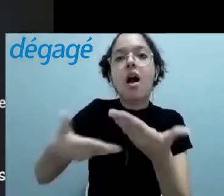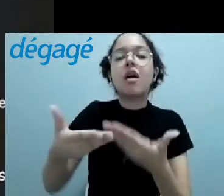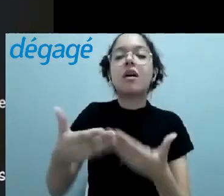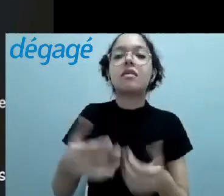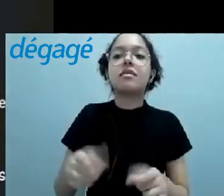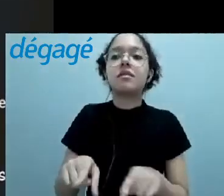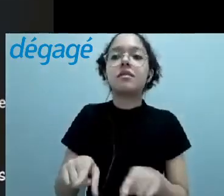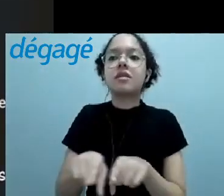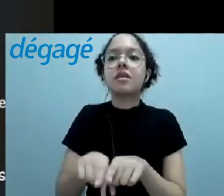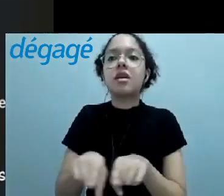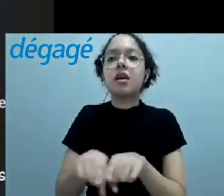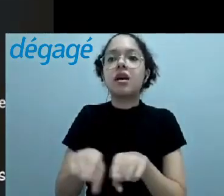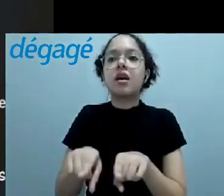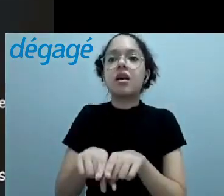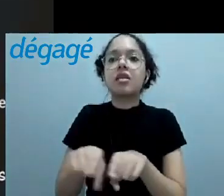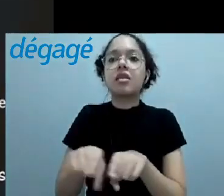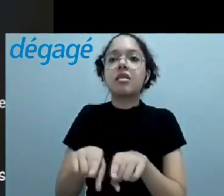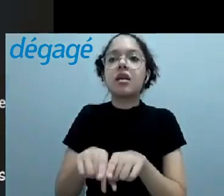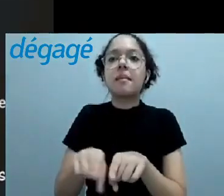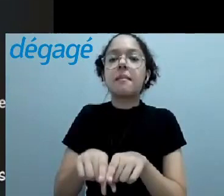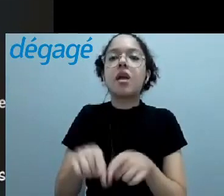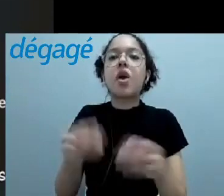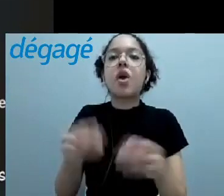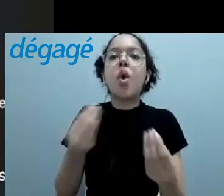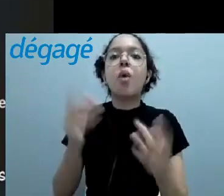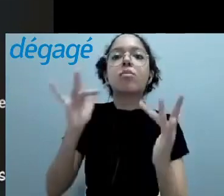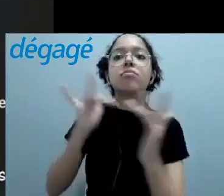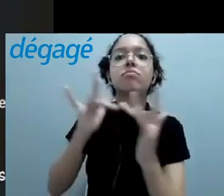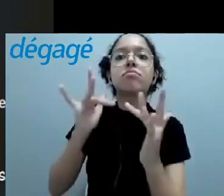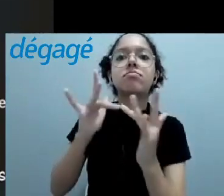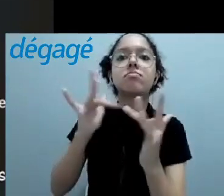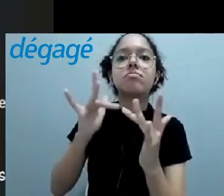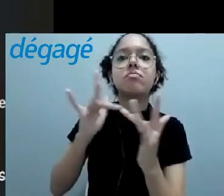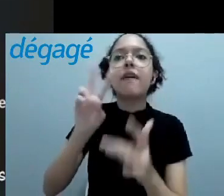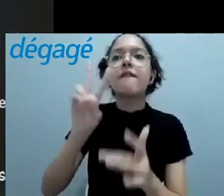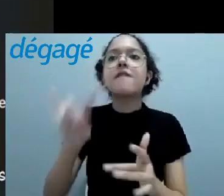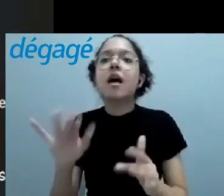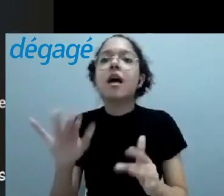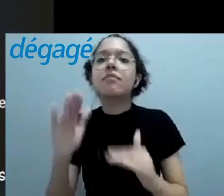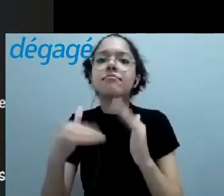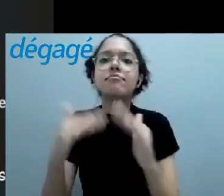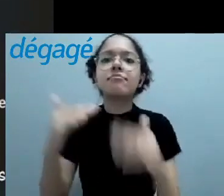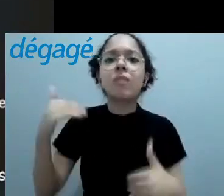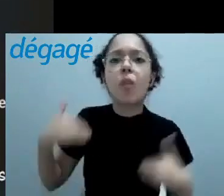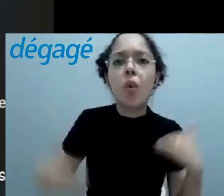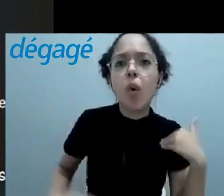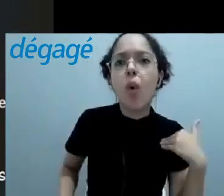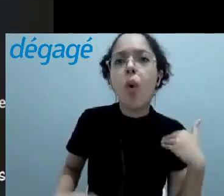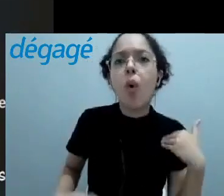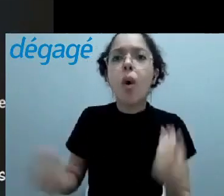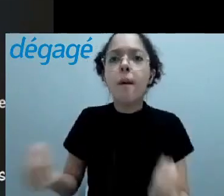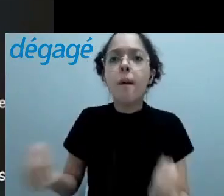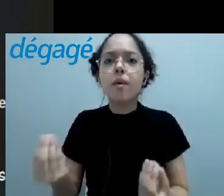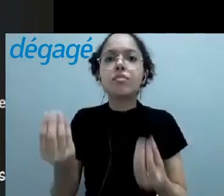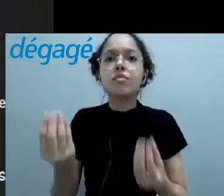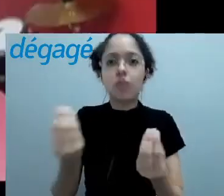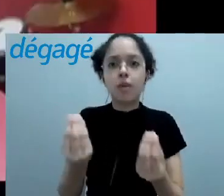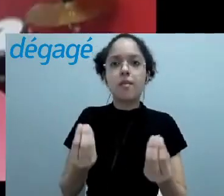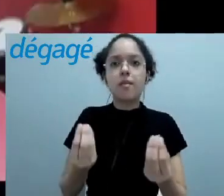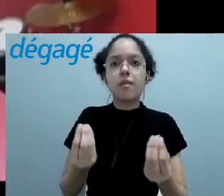o Levi Moreno, né? A forma com que ele descobriu que o teatro modificava ali o padrão da outra pessoa, né? Que